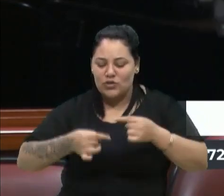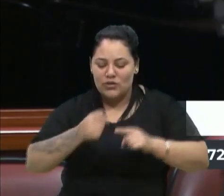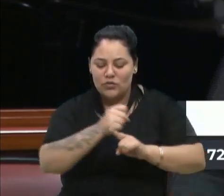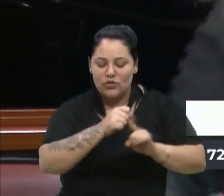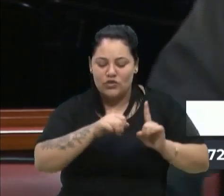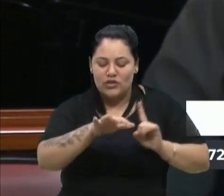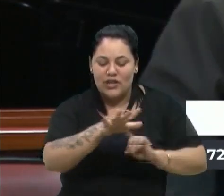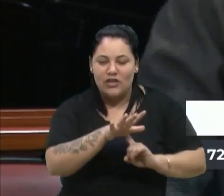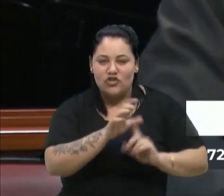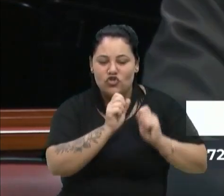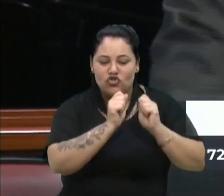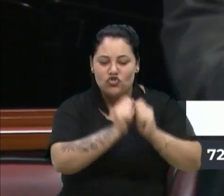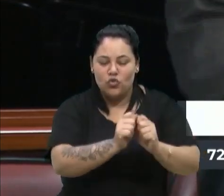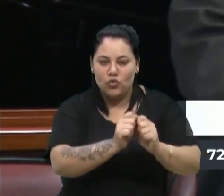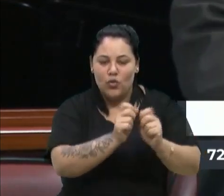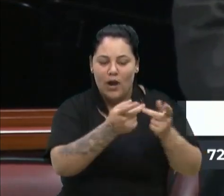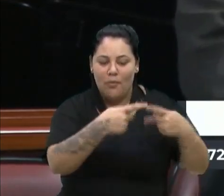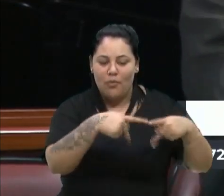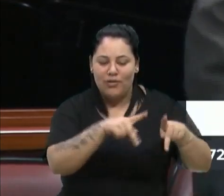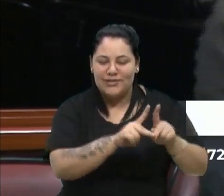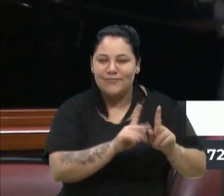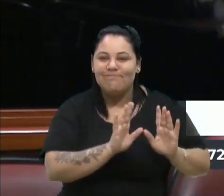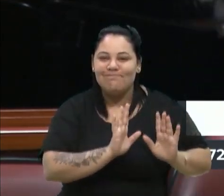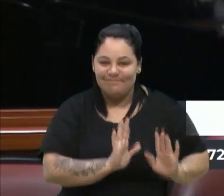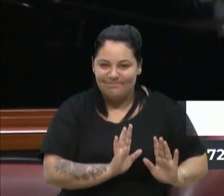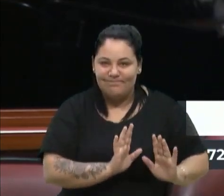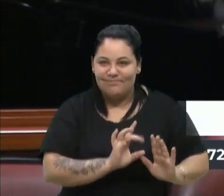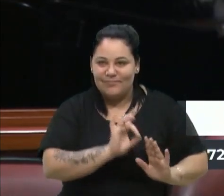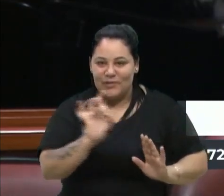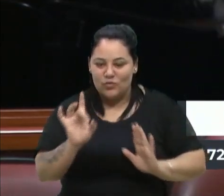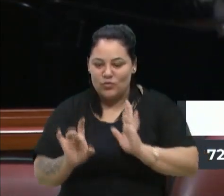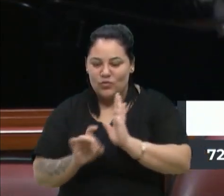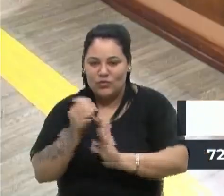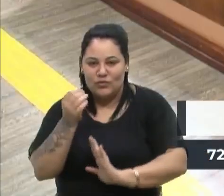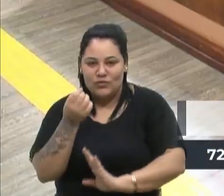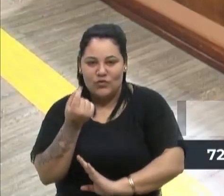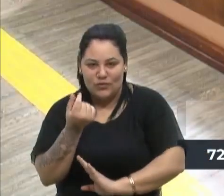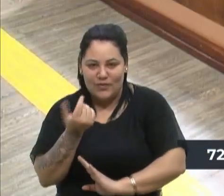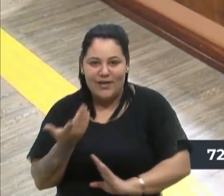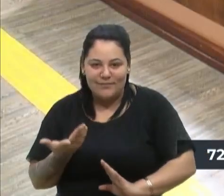são de grande relevância para a lei de diretrizes orçamentárias do próximo período. Obrigado.